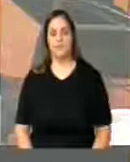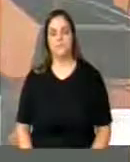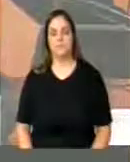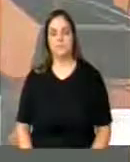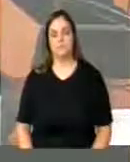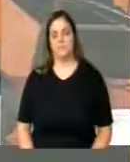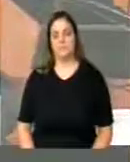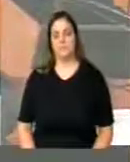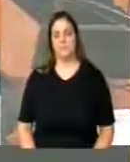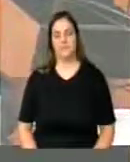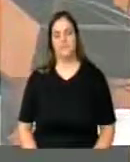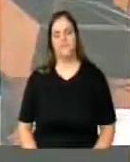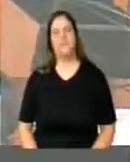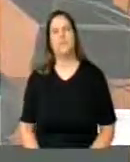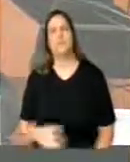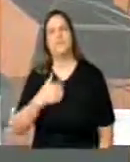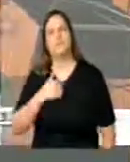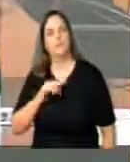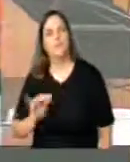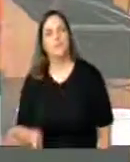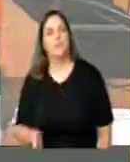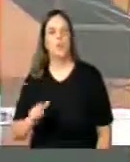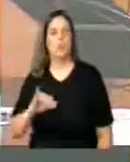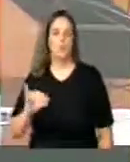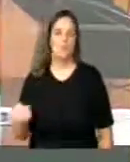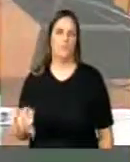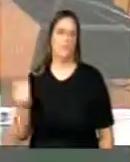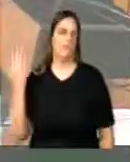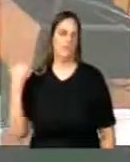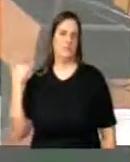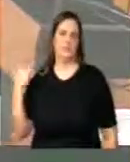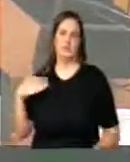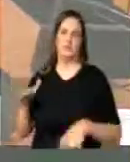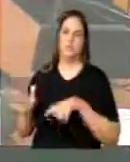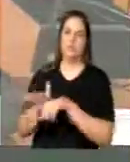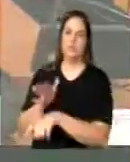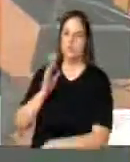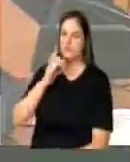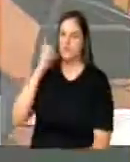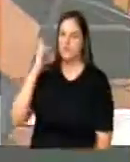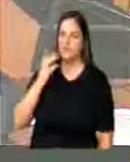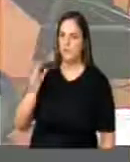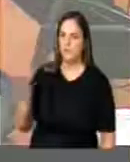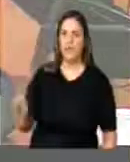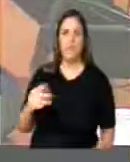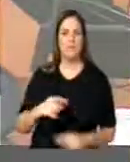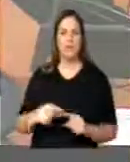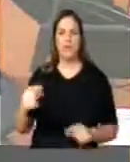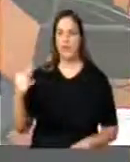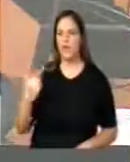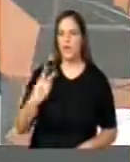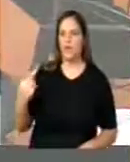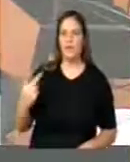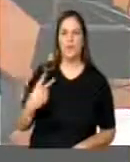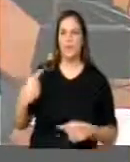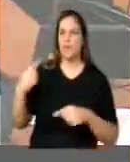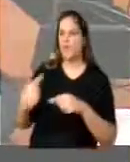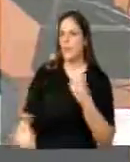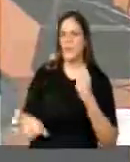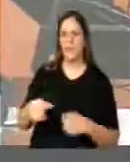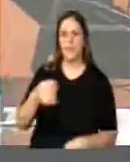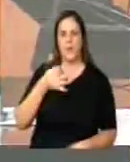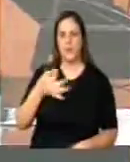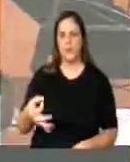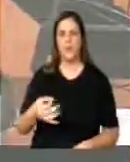próprio tive a oportunidade de inquirir o nosso querido deputado, que tem um apreço pessoal, mas divergimos no conteúdo da proposta, por que